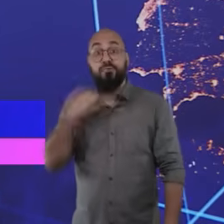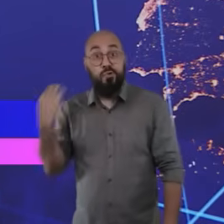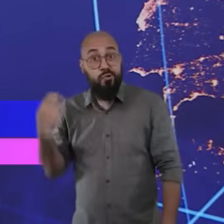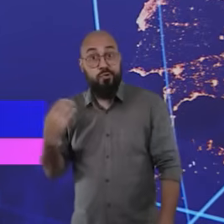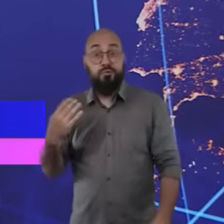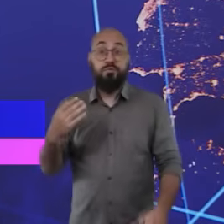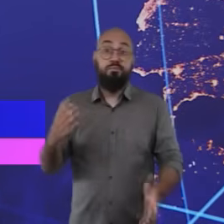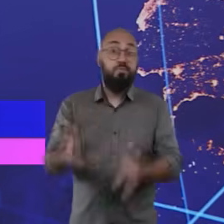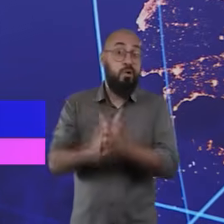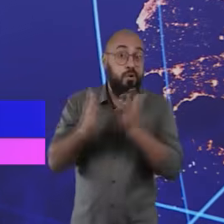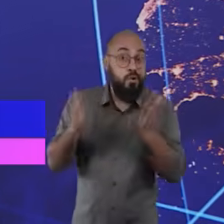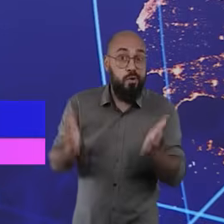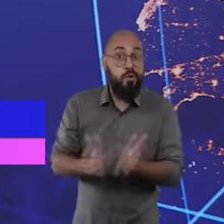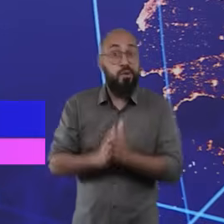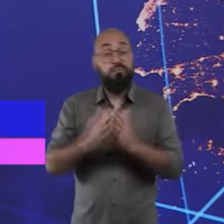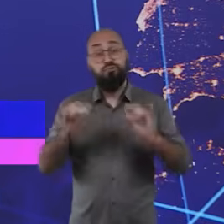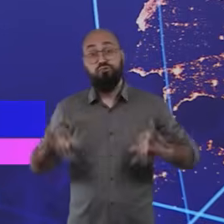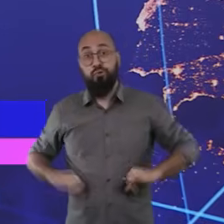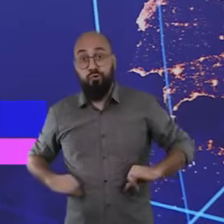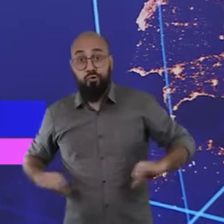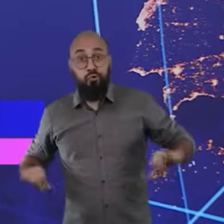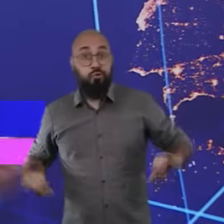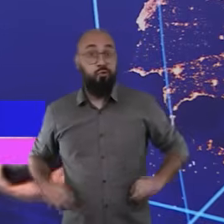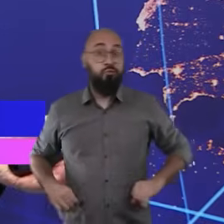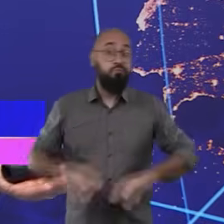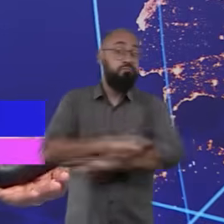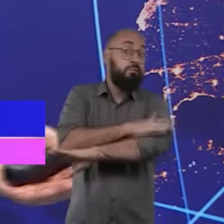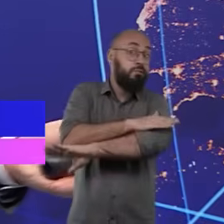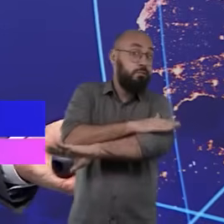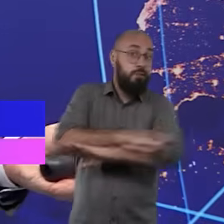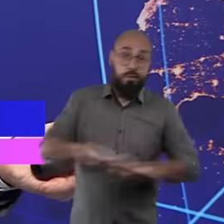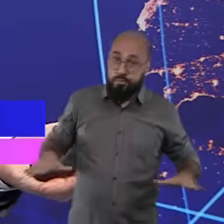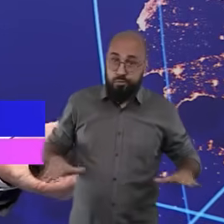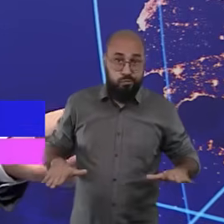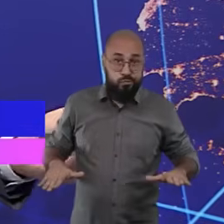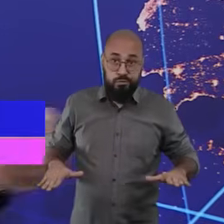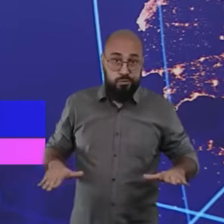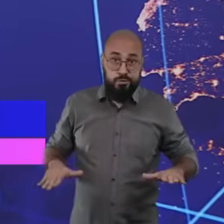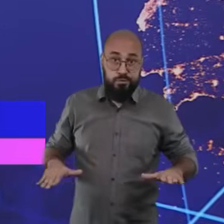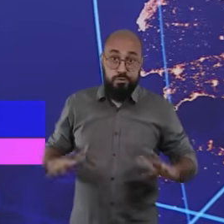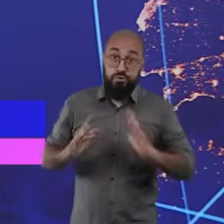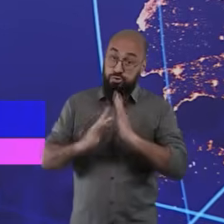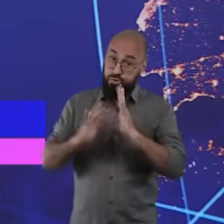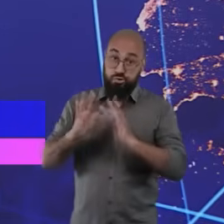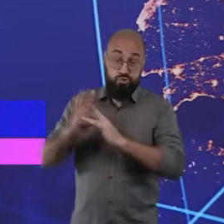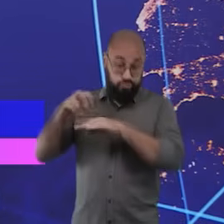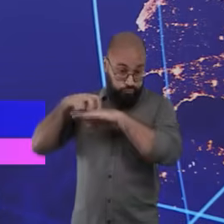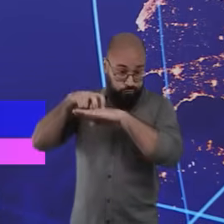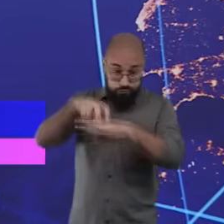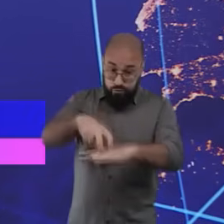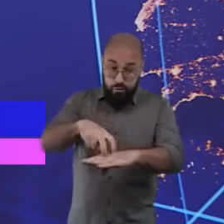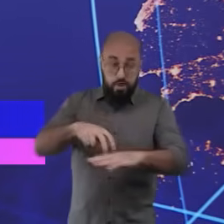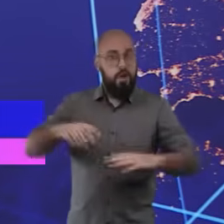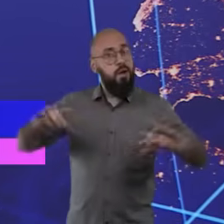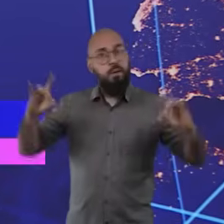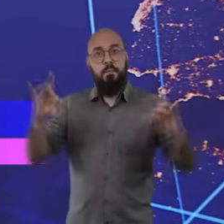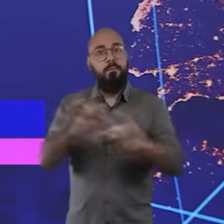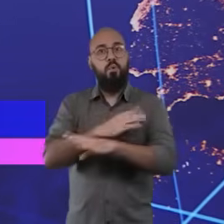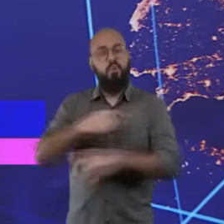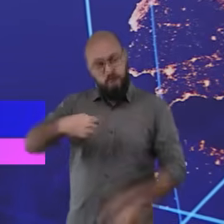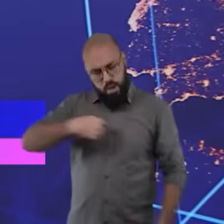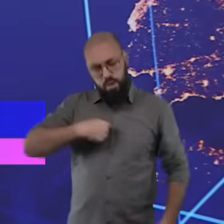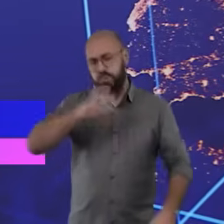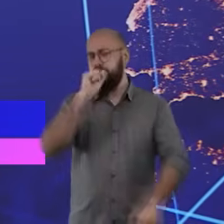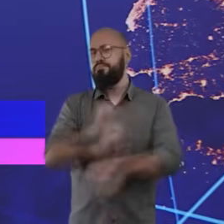miséria, tragédia, aflição. Para mim, a volta de Jesus é tudo. É aquilo que eu mais